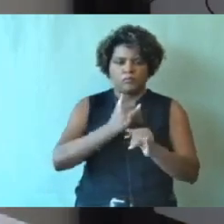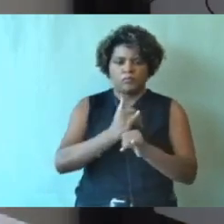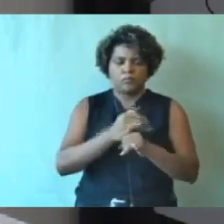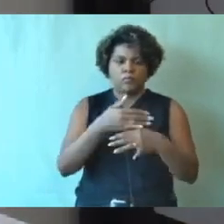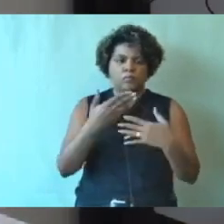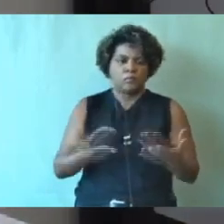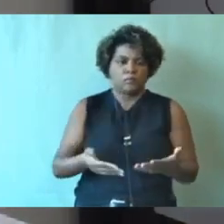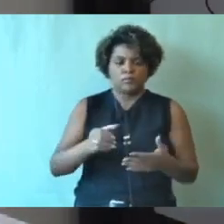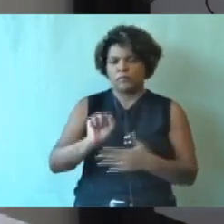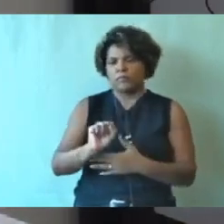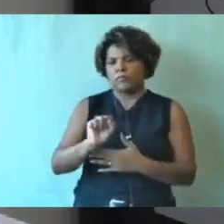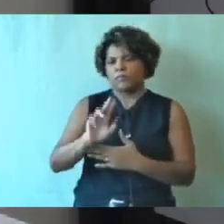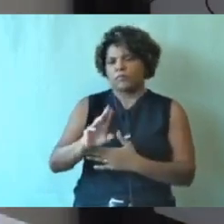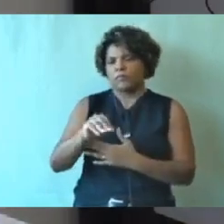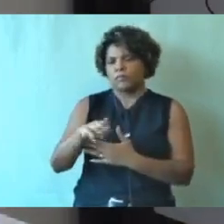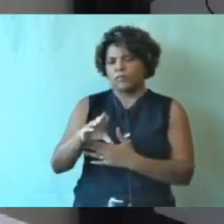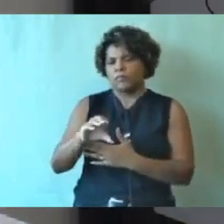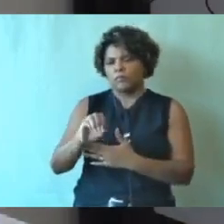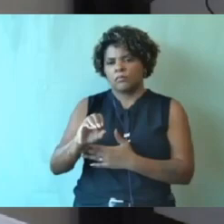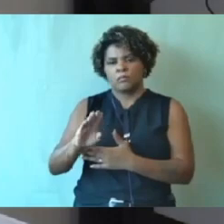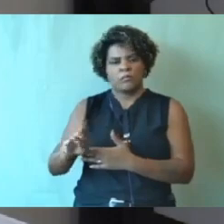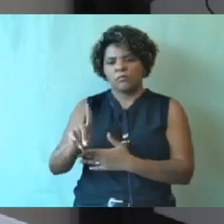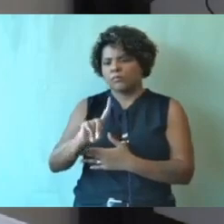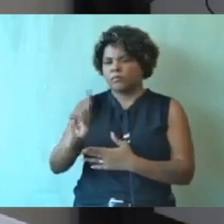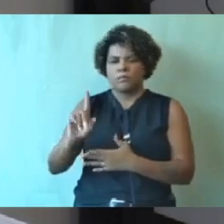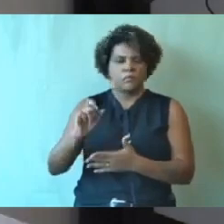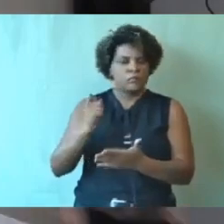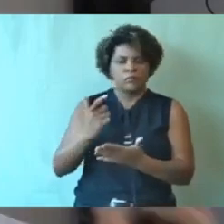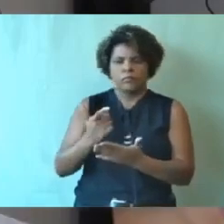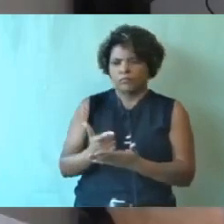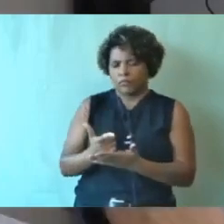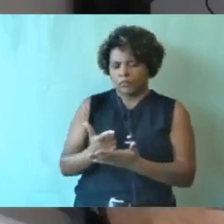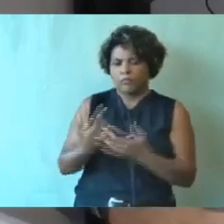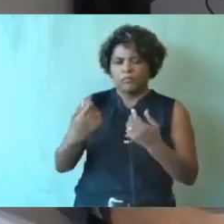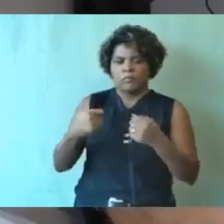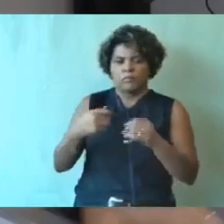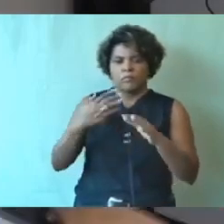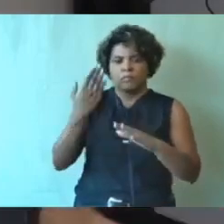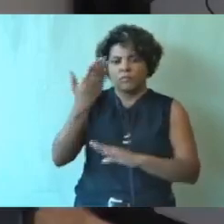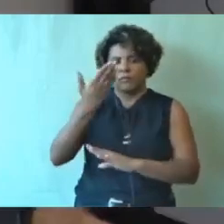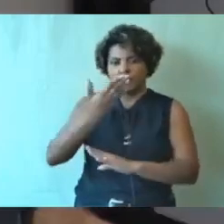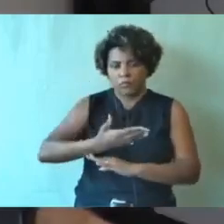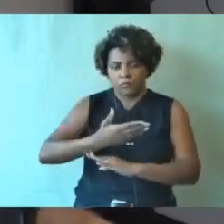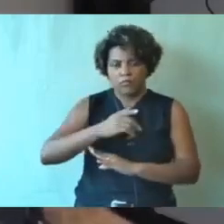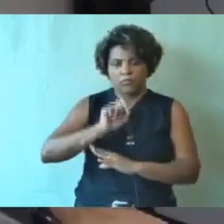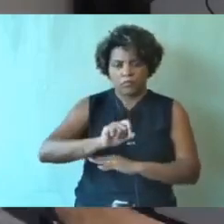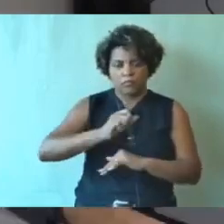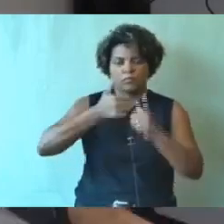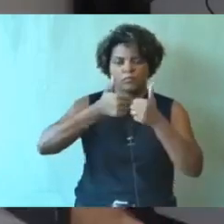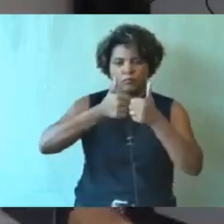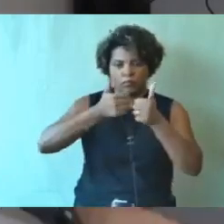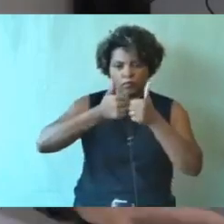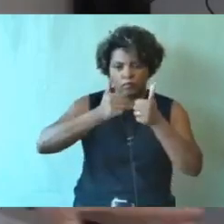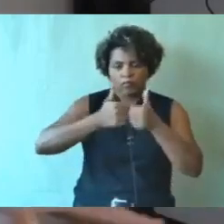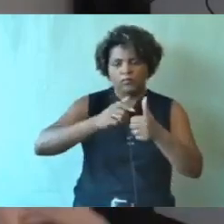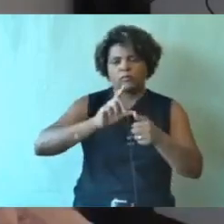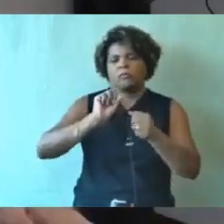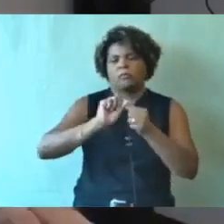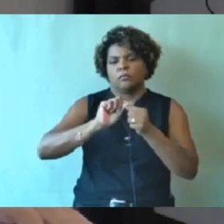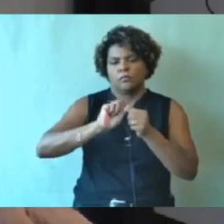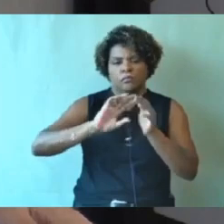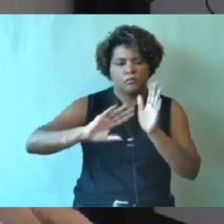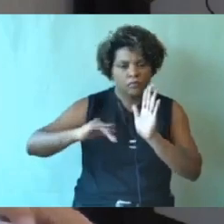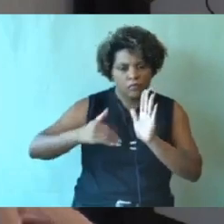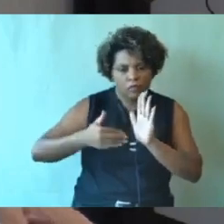temos que comprovar, talvez, uma série de coisas que esse veículo fez a viagem. Eu não vou lembrar todos os documentos que tem que